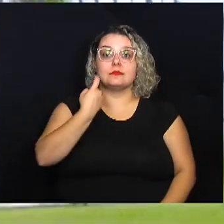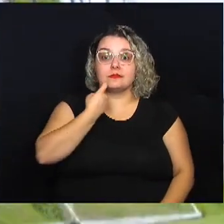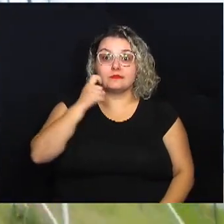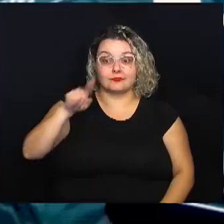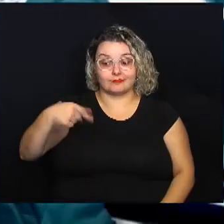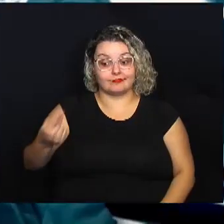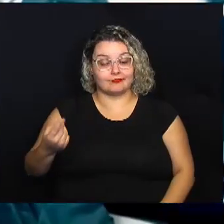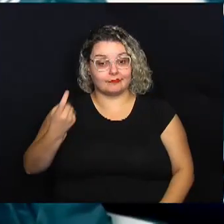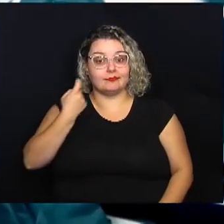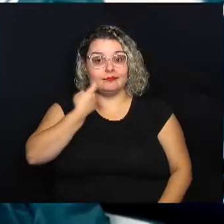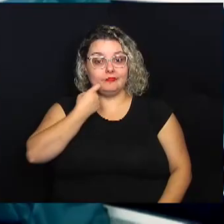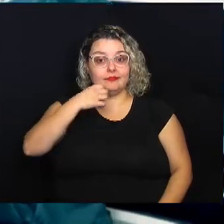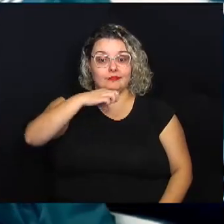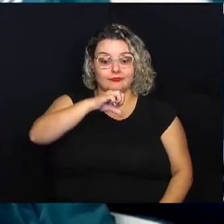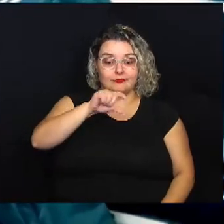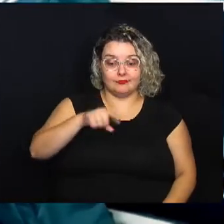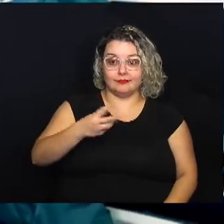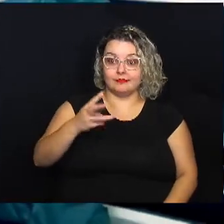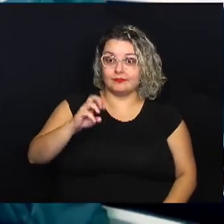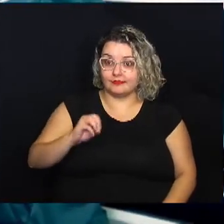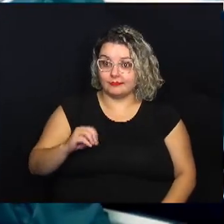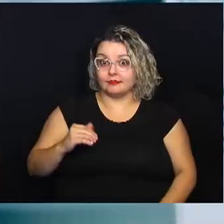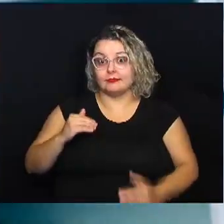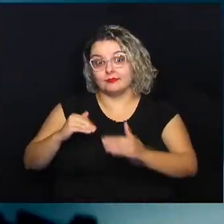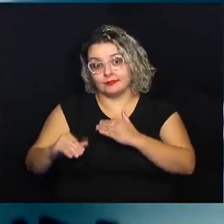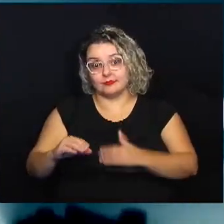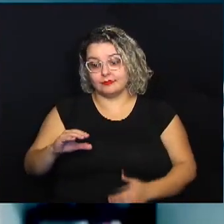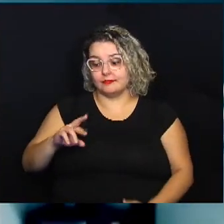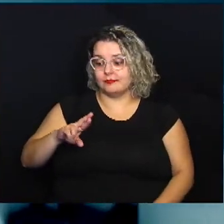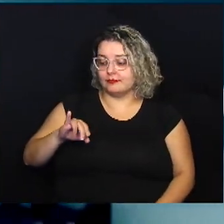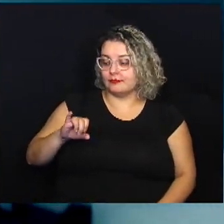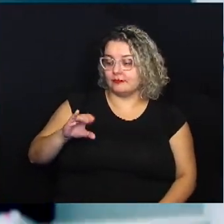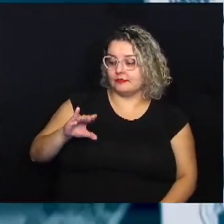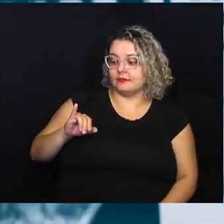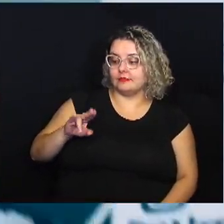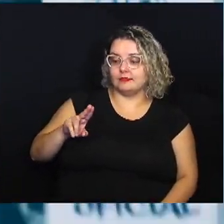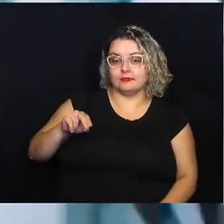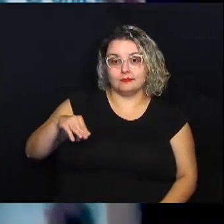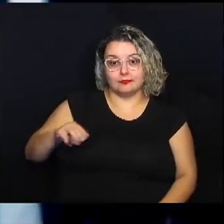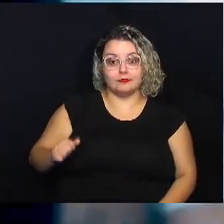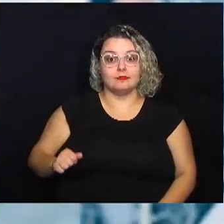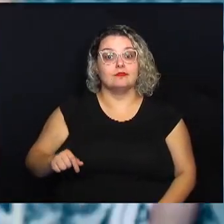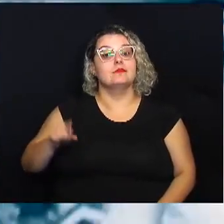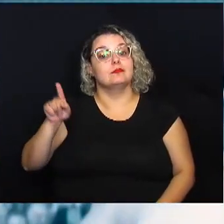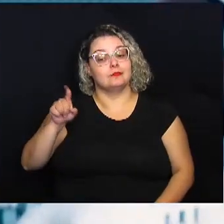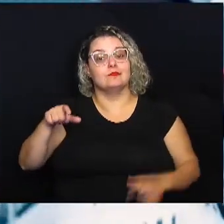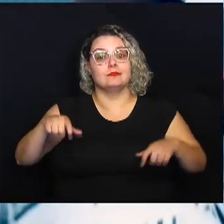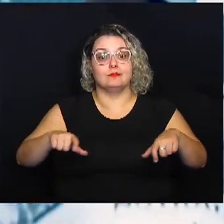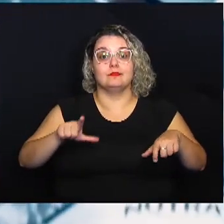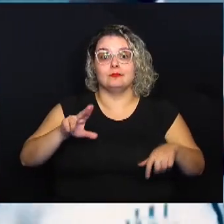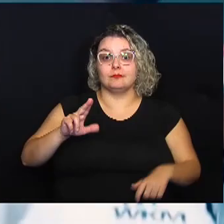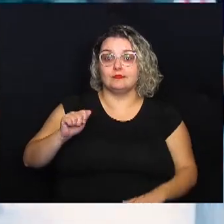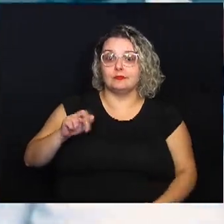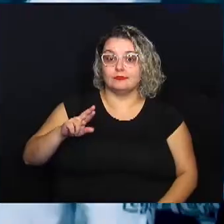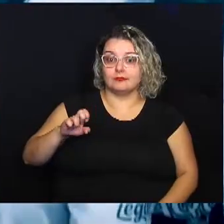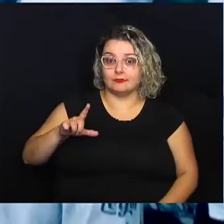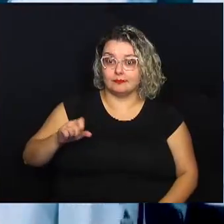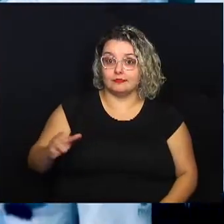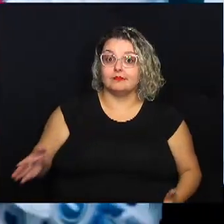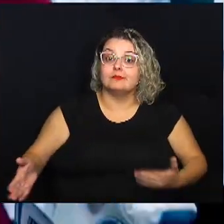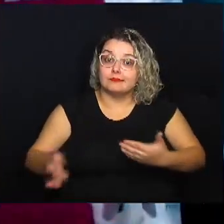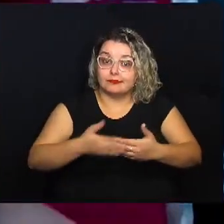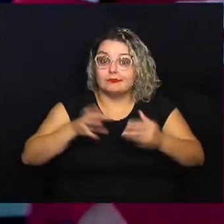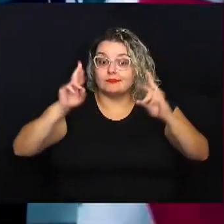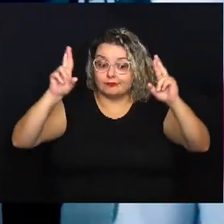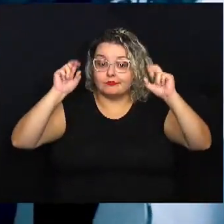amanhã, 21h30 contra o Criciúma, no estádio Moisés Lucarelli, com os portões fechados aos torcedores